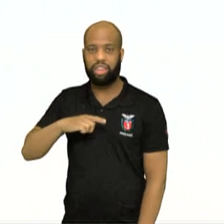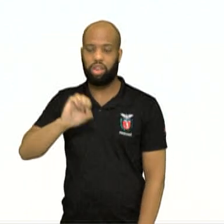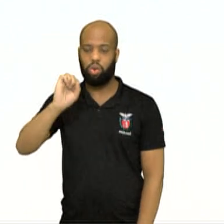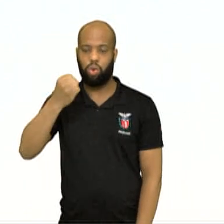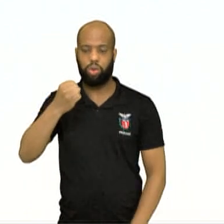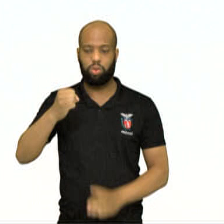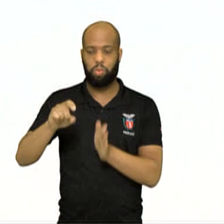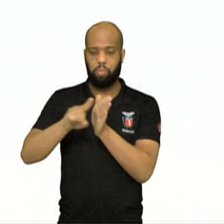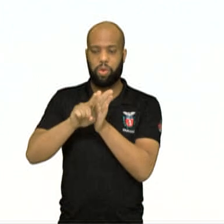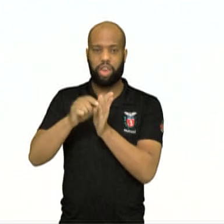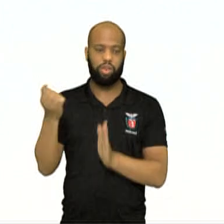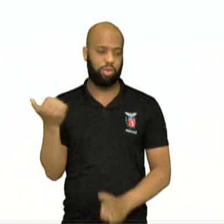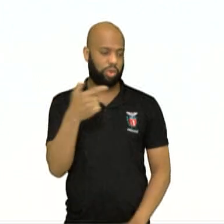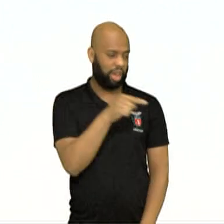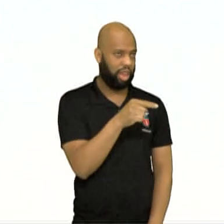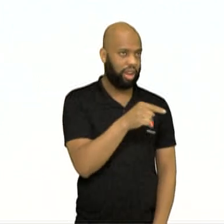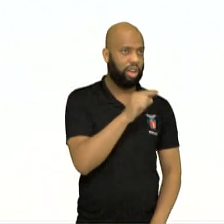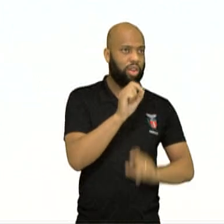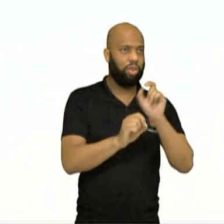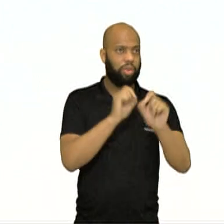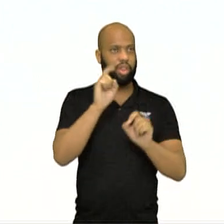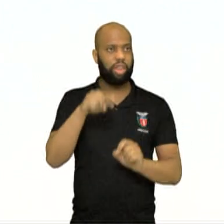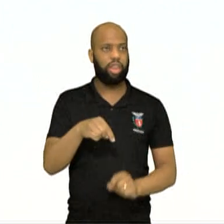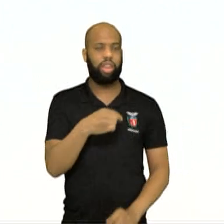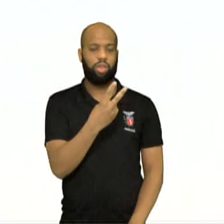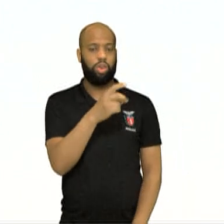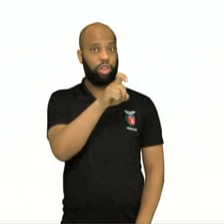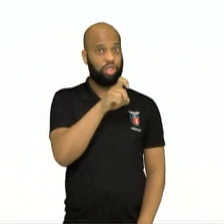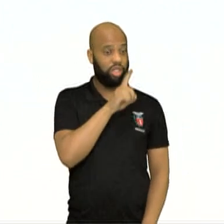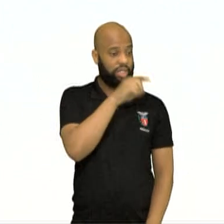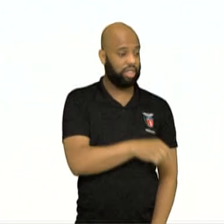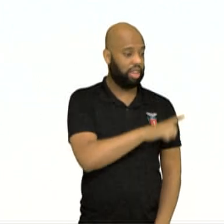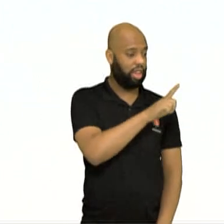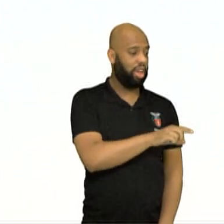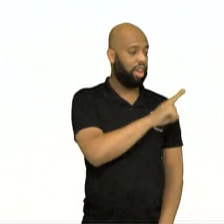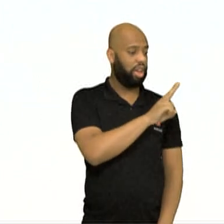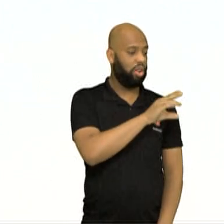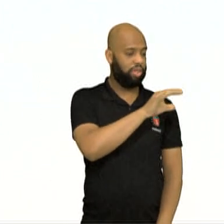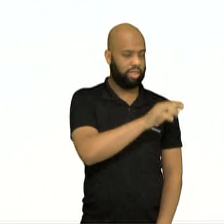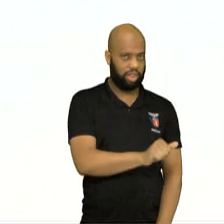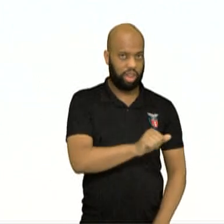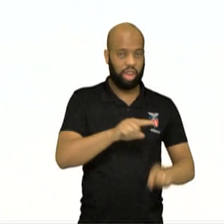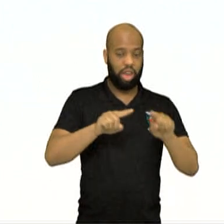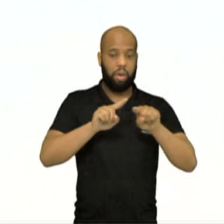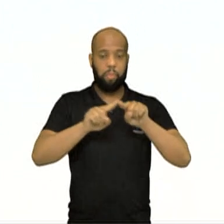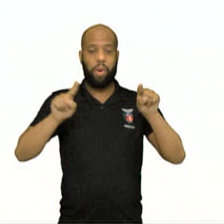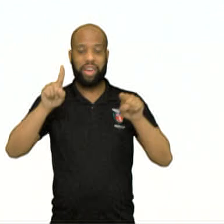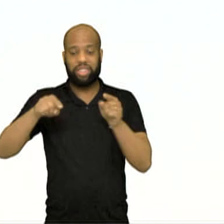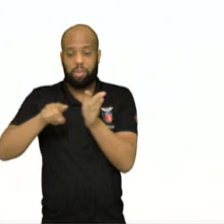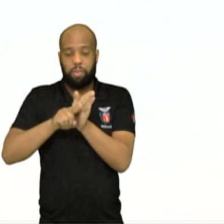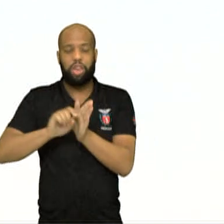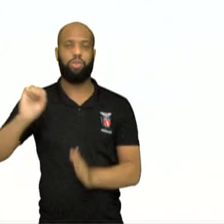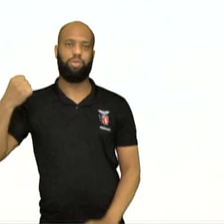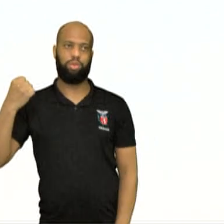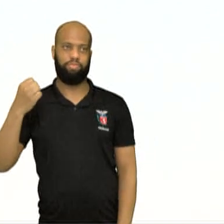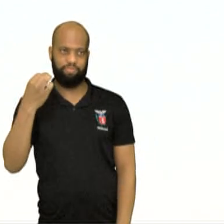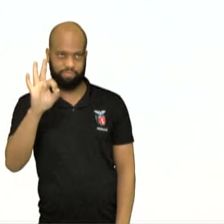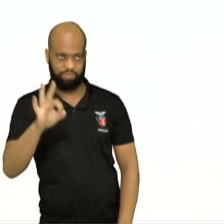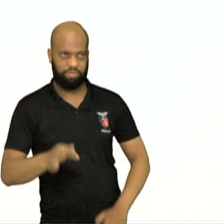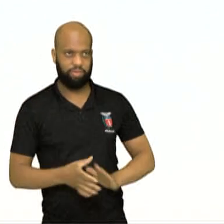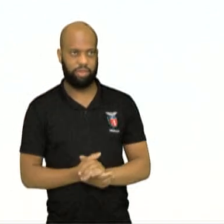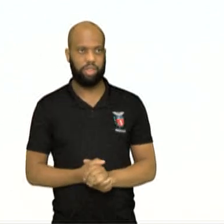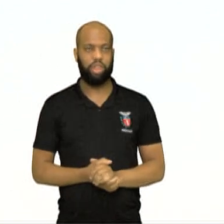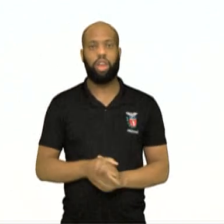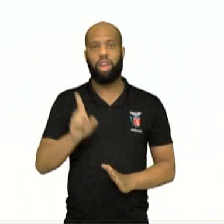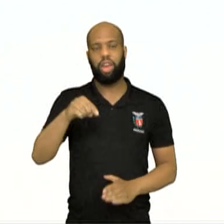menos, quanto tem Maria menos mesmo? 2x. Então, 2x menos o 8.